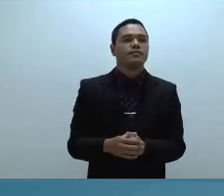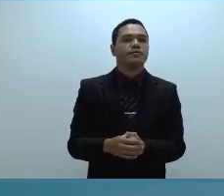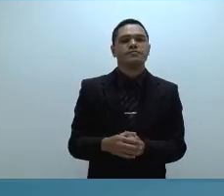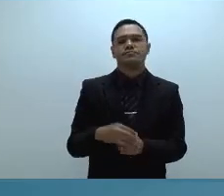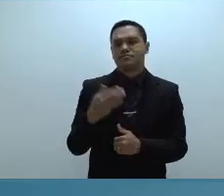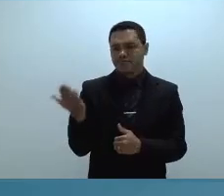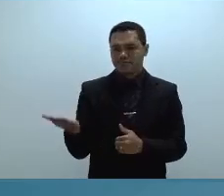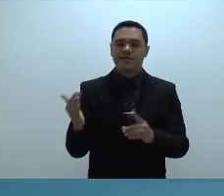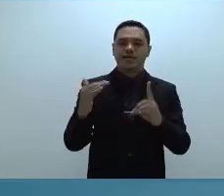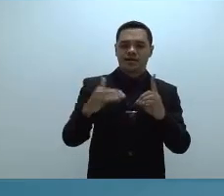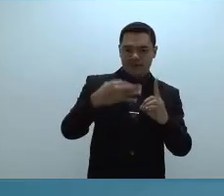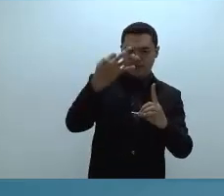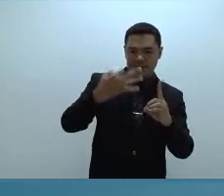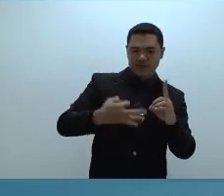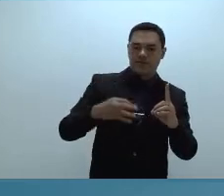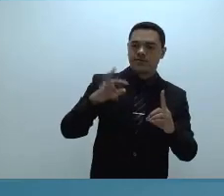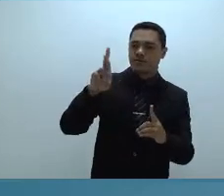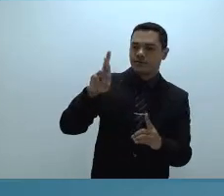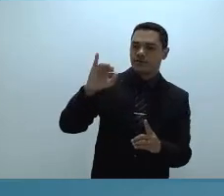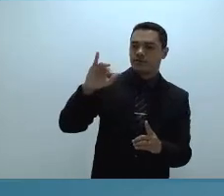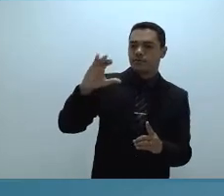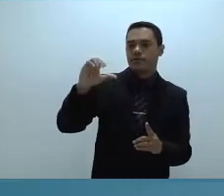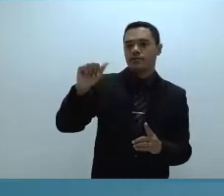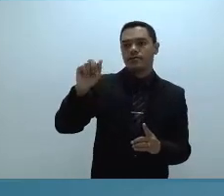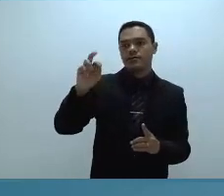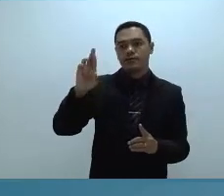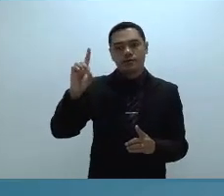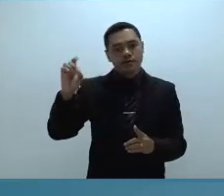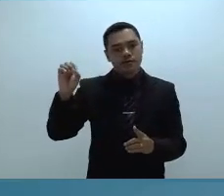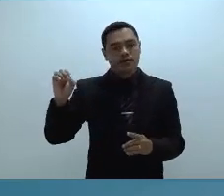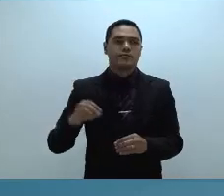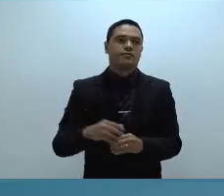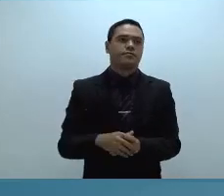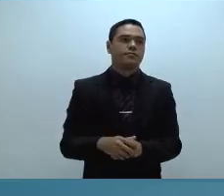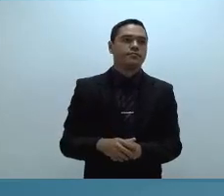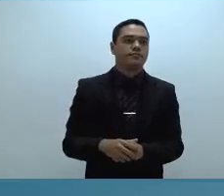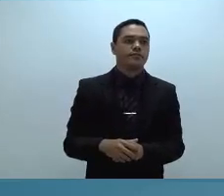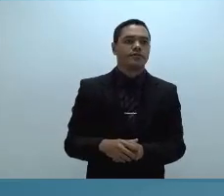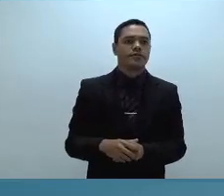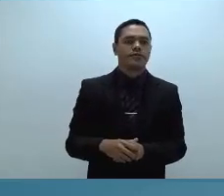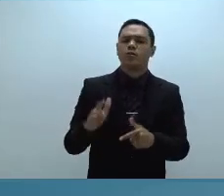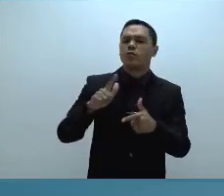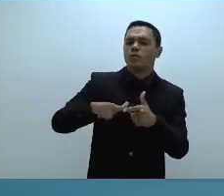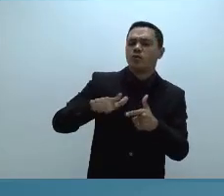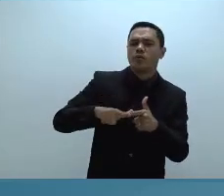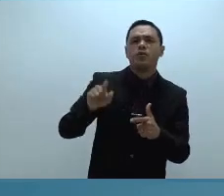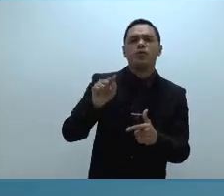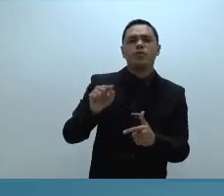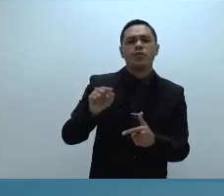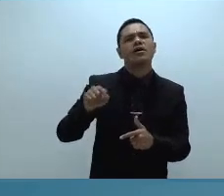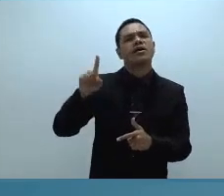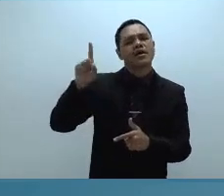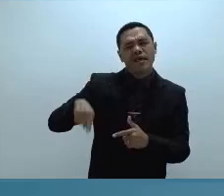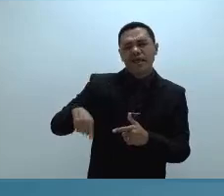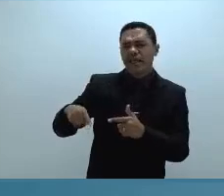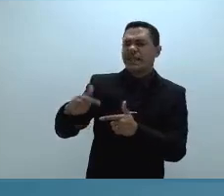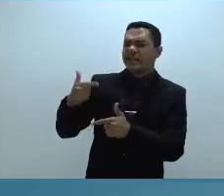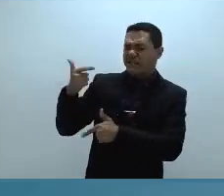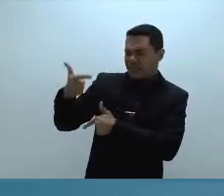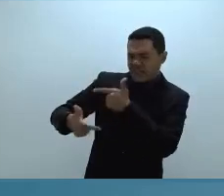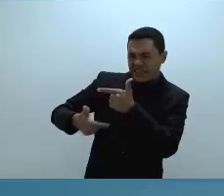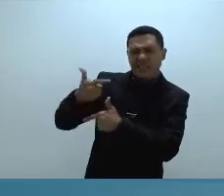Ricardo. É, o problema todo é o seguinte: a má prestação, do serviço